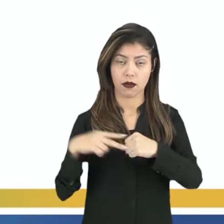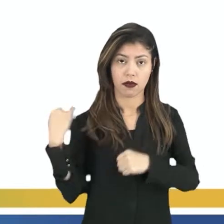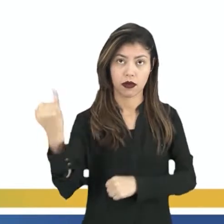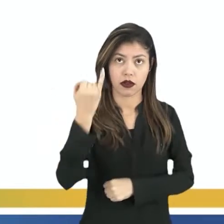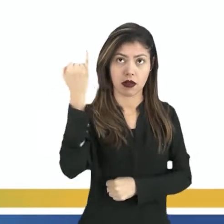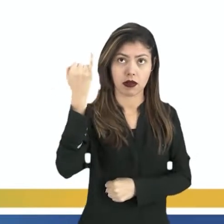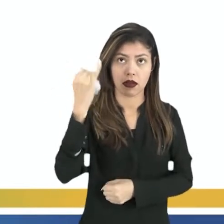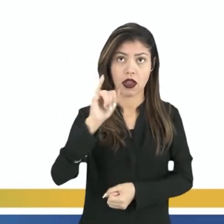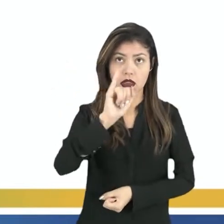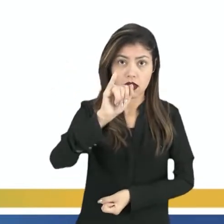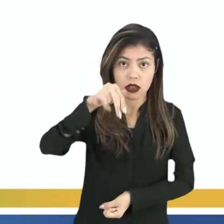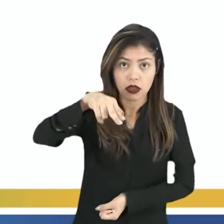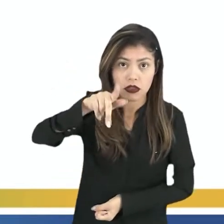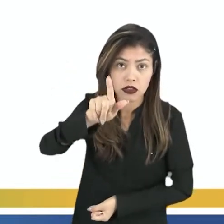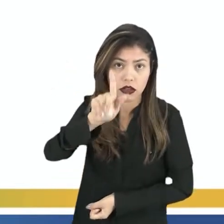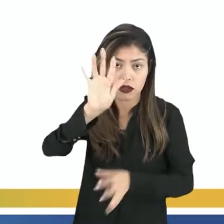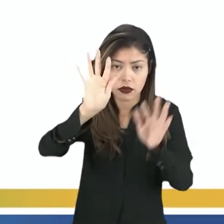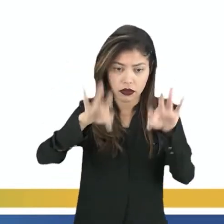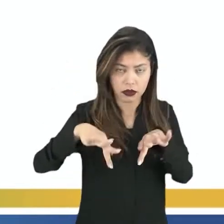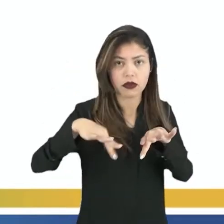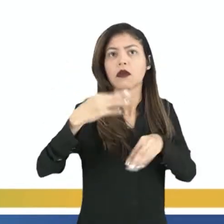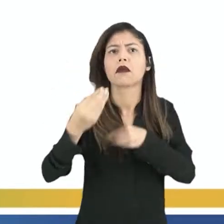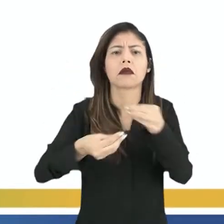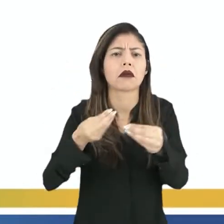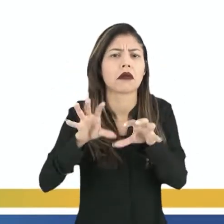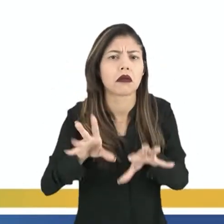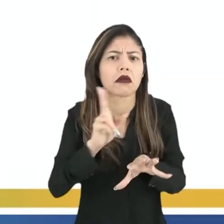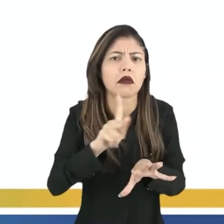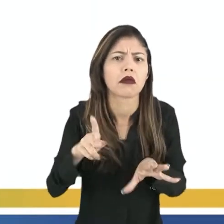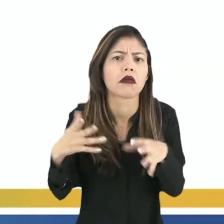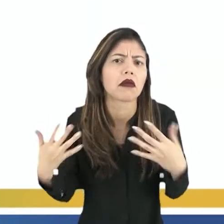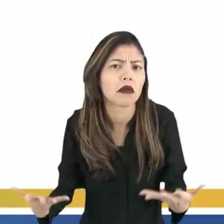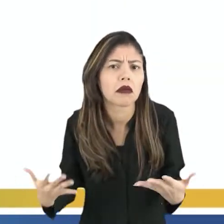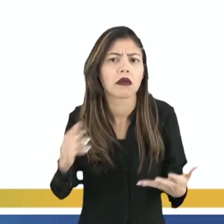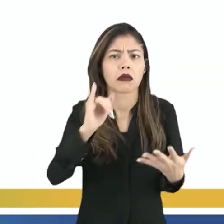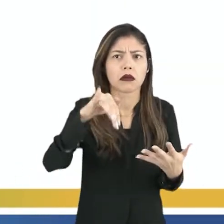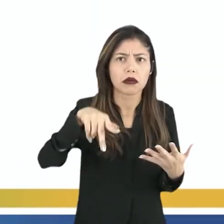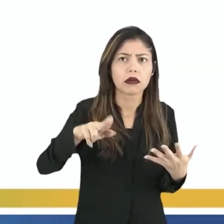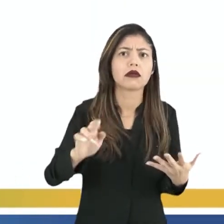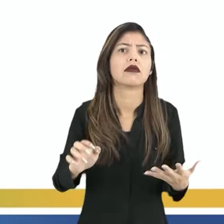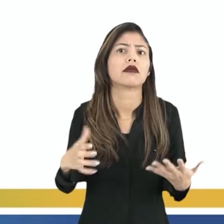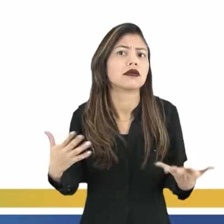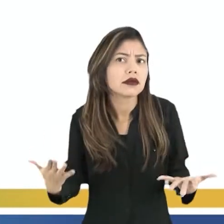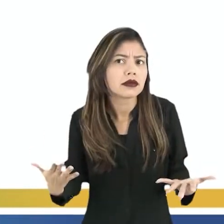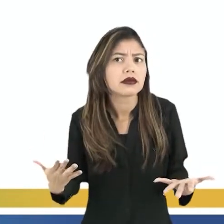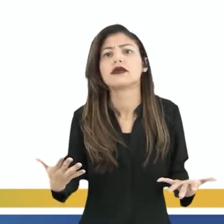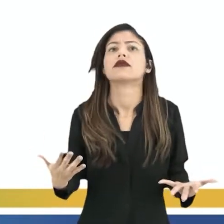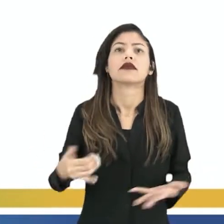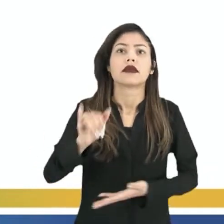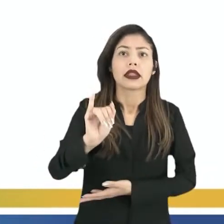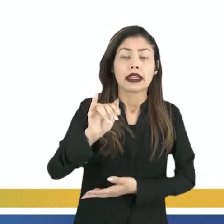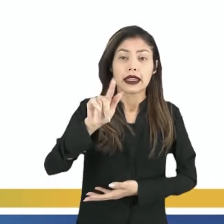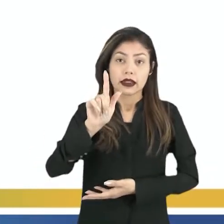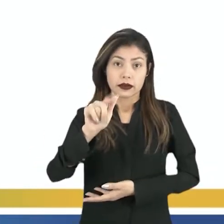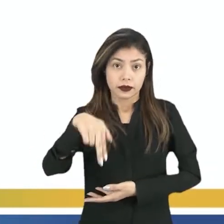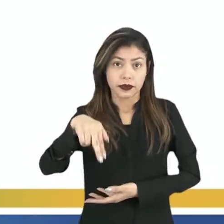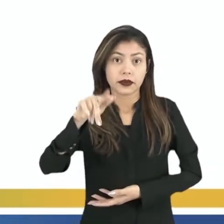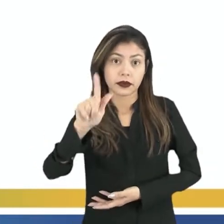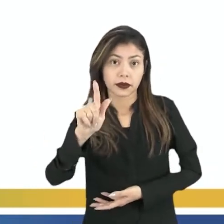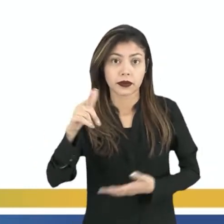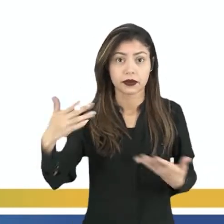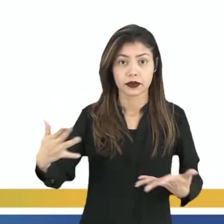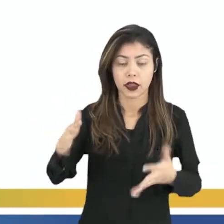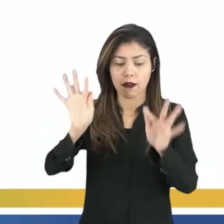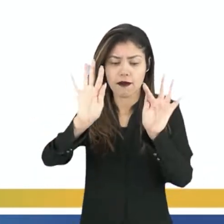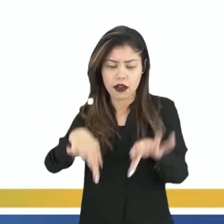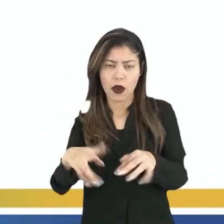principal com o ing no final. Como assim, professor? O que é esse ing? Pessoal, esse ing que nós